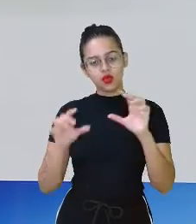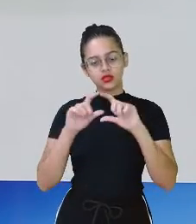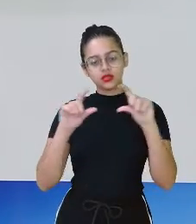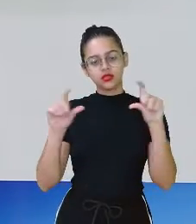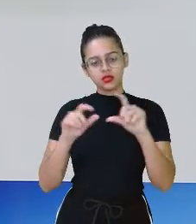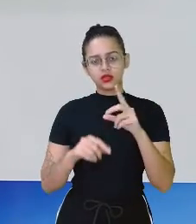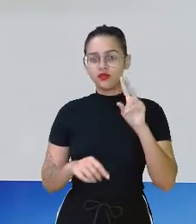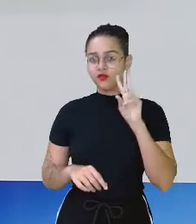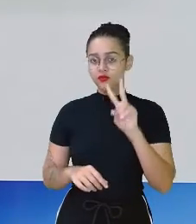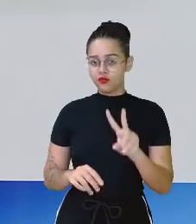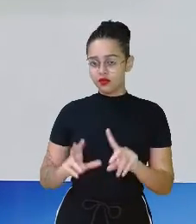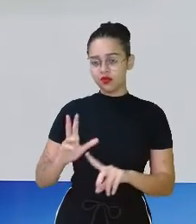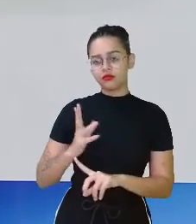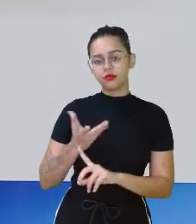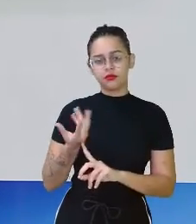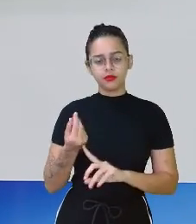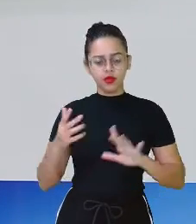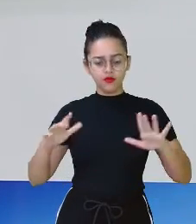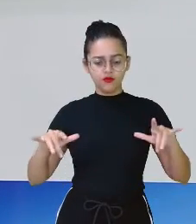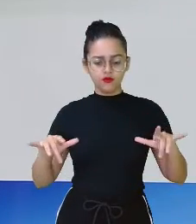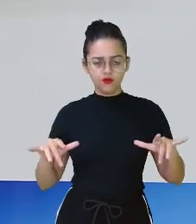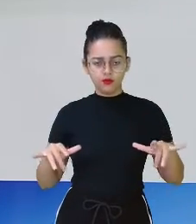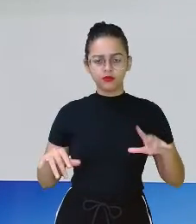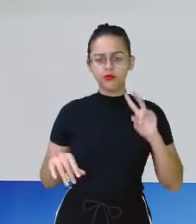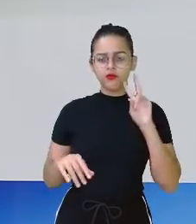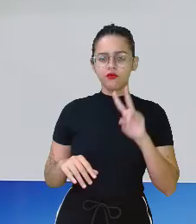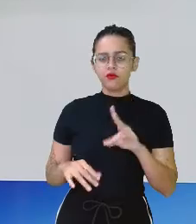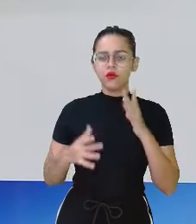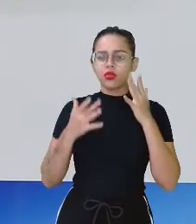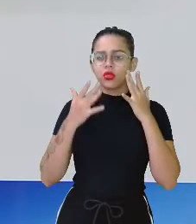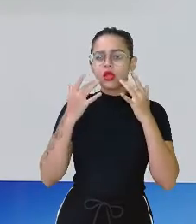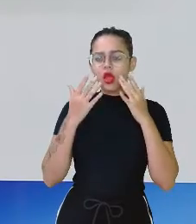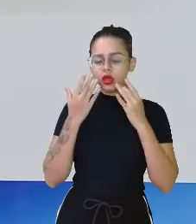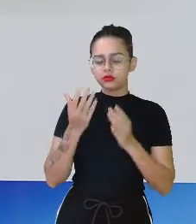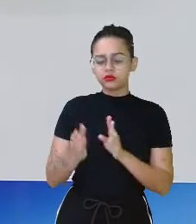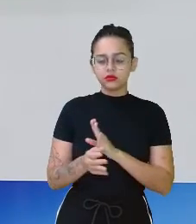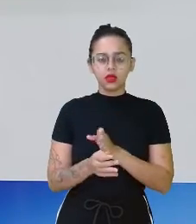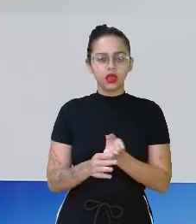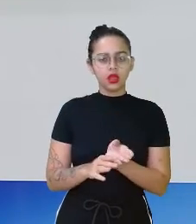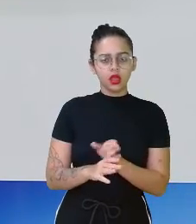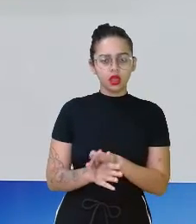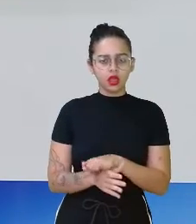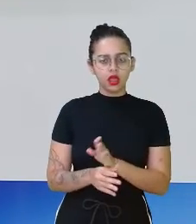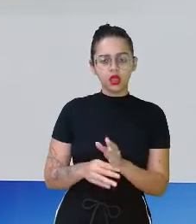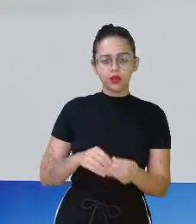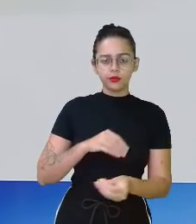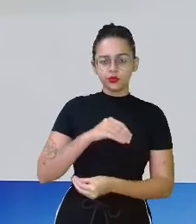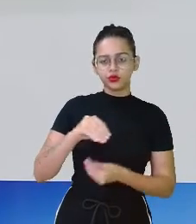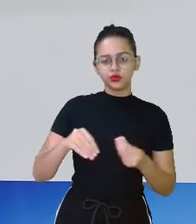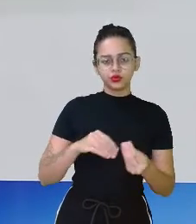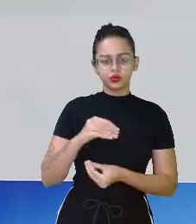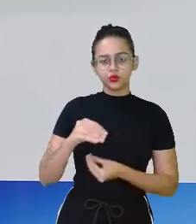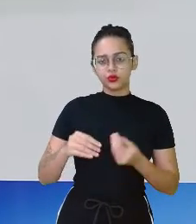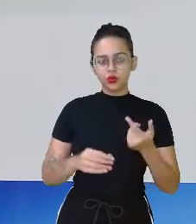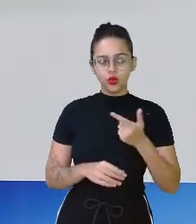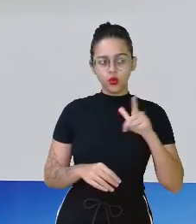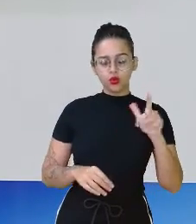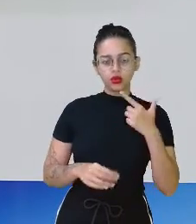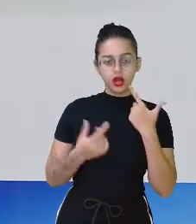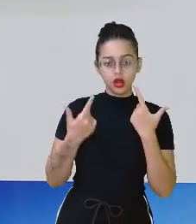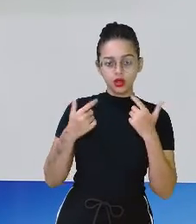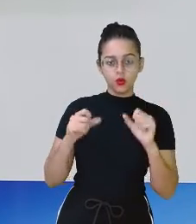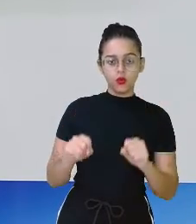a performance, né? Vocês viram o teatro híbrido, né? Uma mistura aí, né, de outras linguagens artísticas,